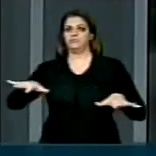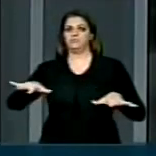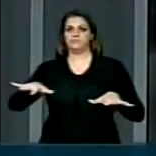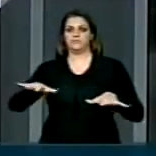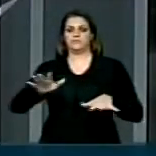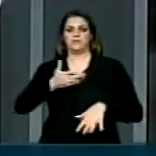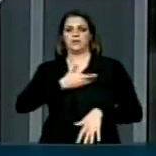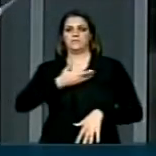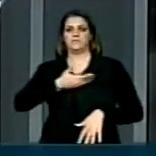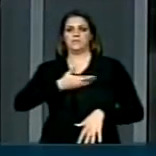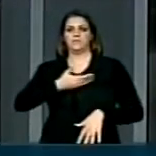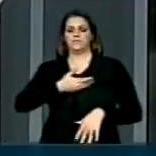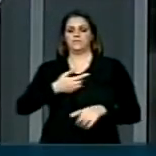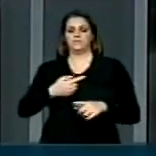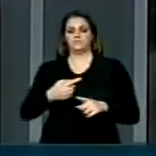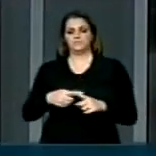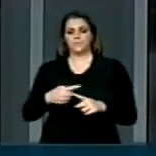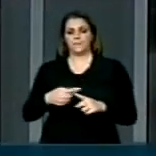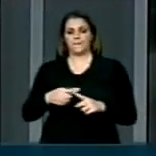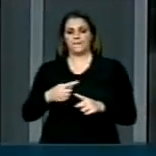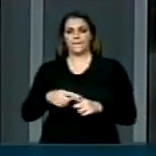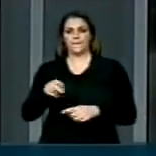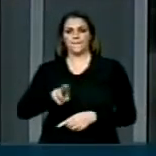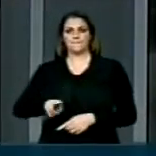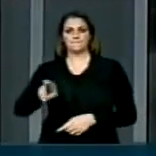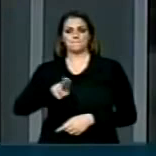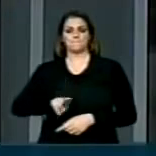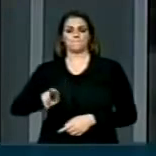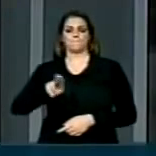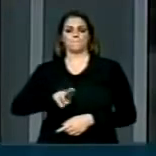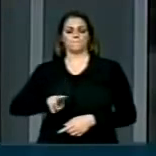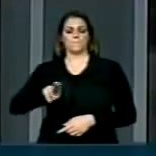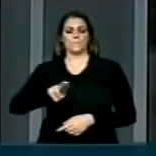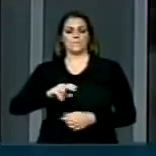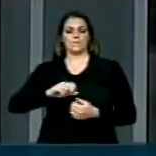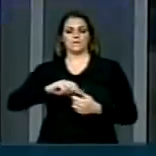amigos pelo site.